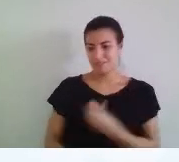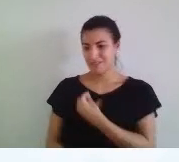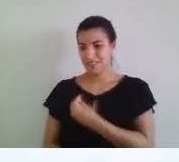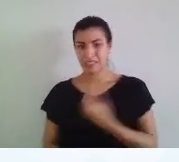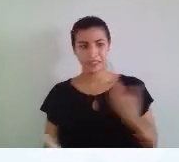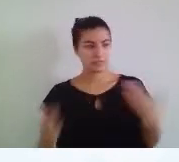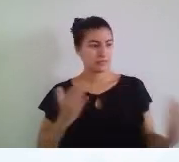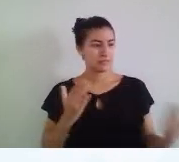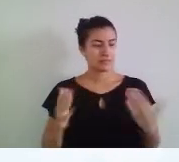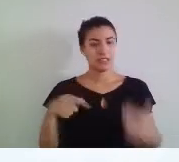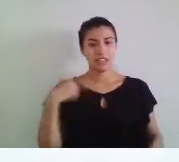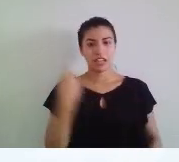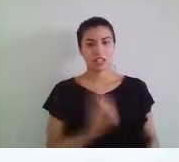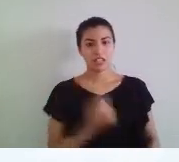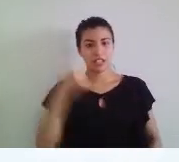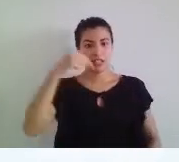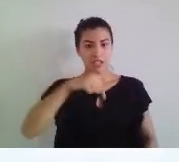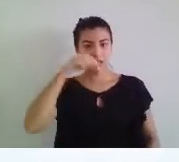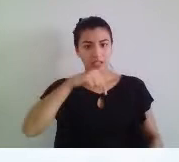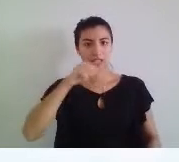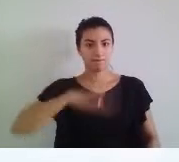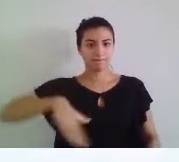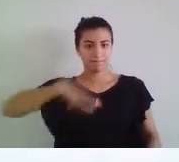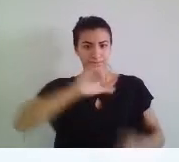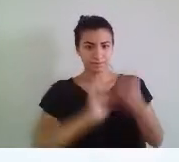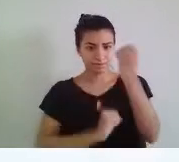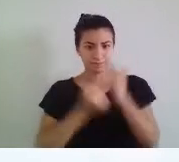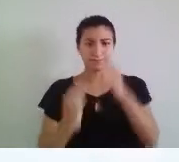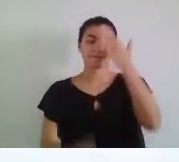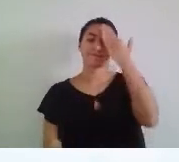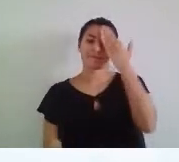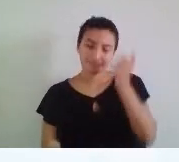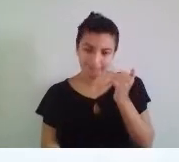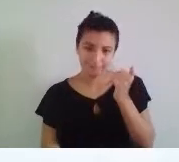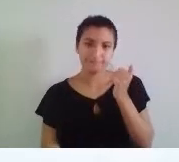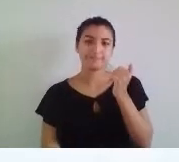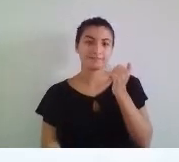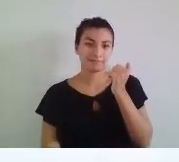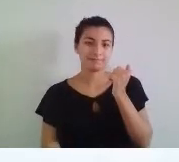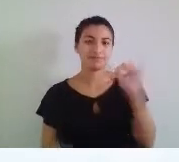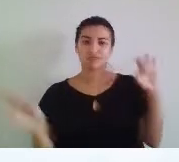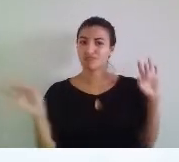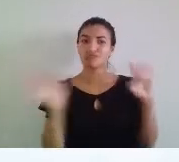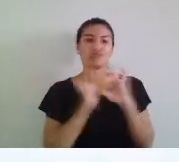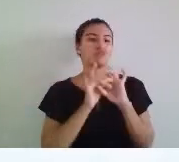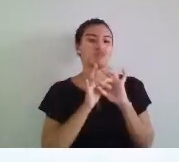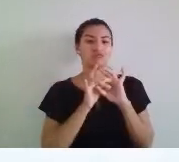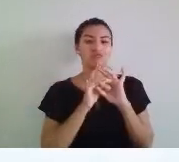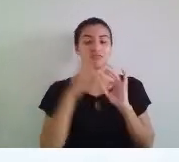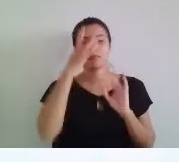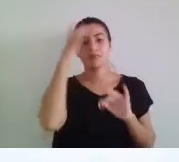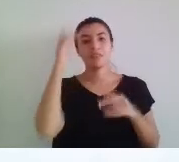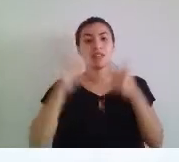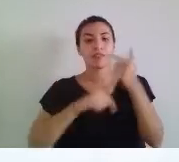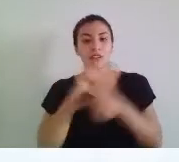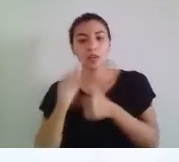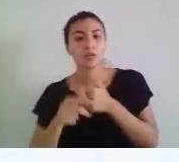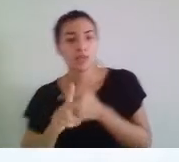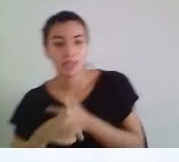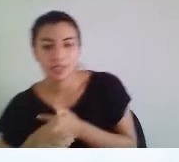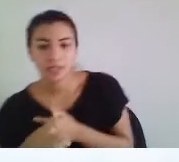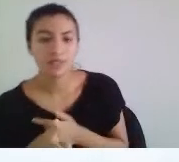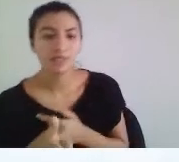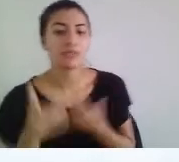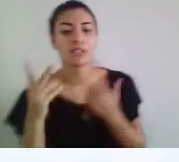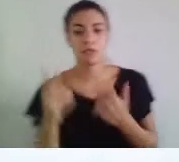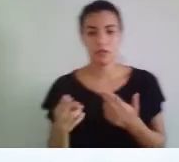lado de cá, né, no chão de fábrica, sabe que essas coisas estão ligadas. O trabalhador, vida e trabalho é a mesma coisa.